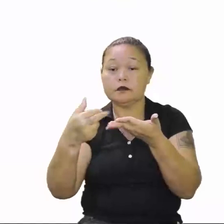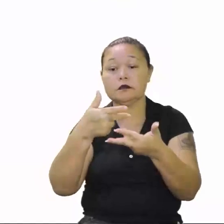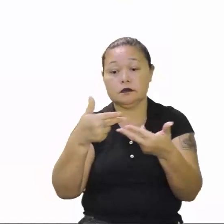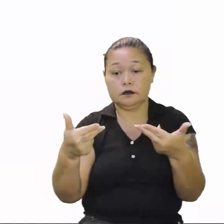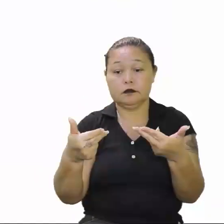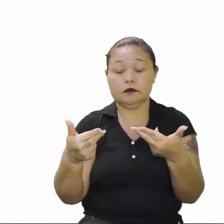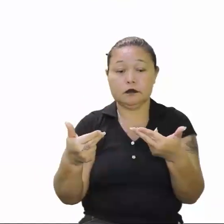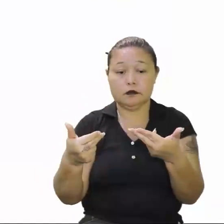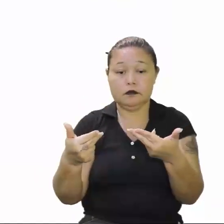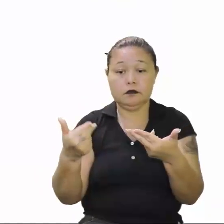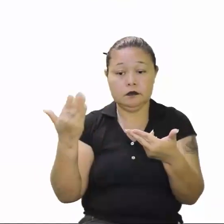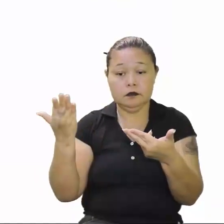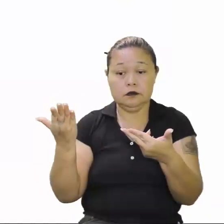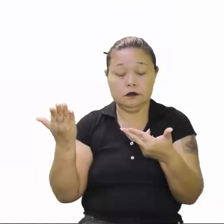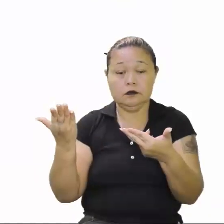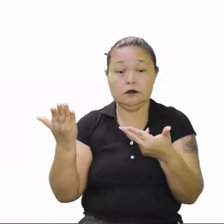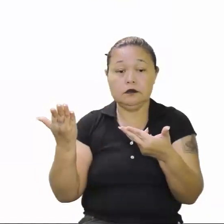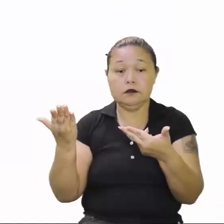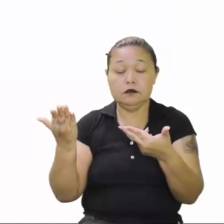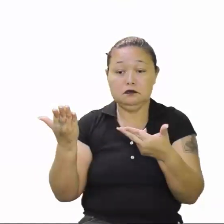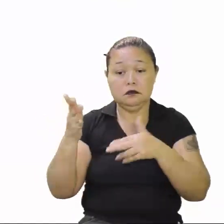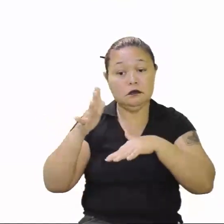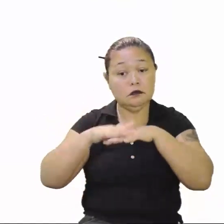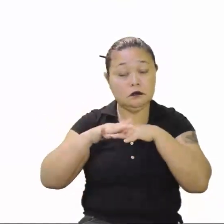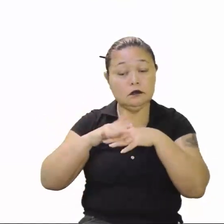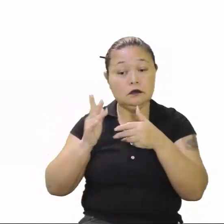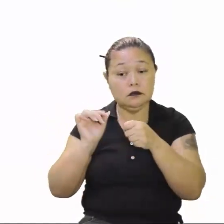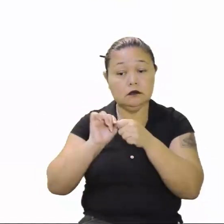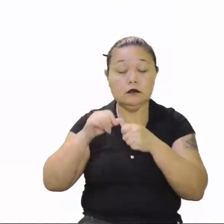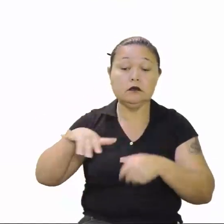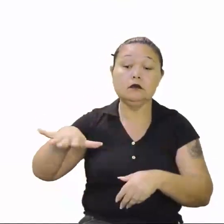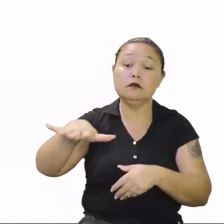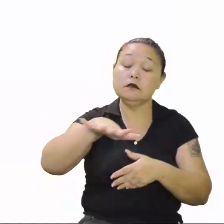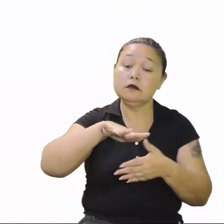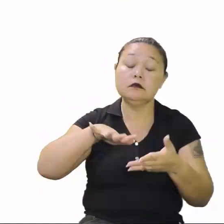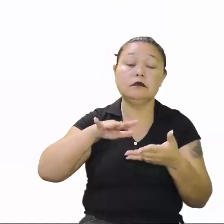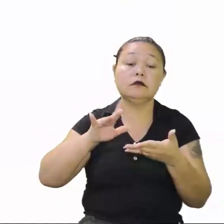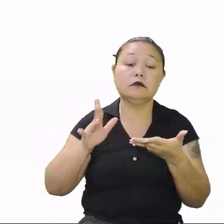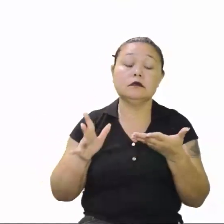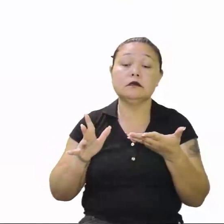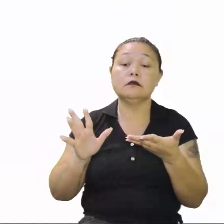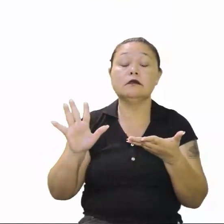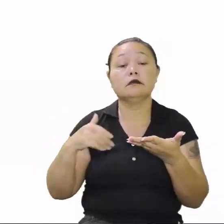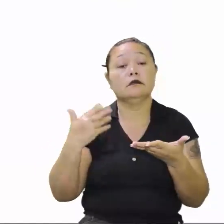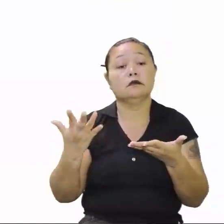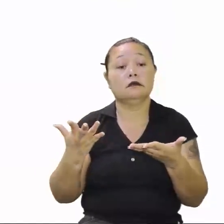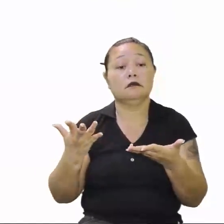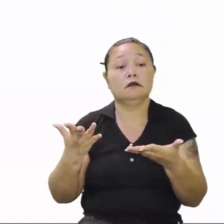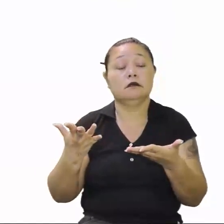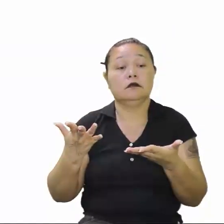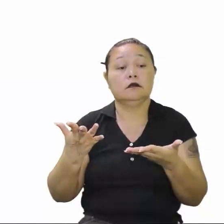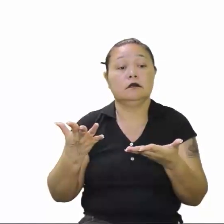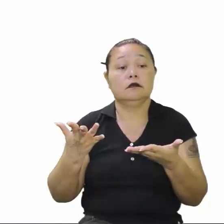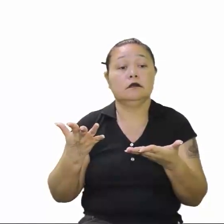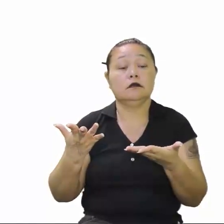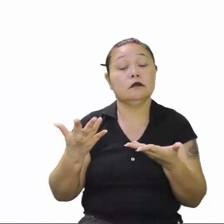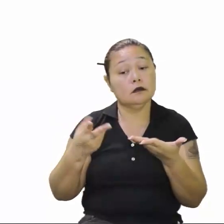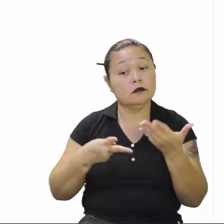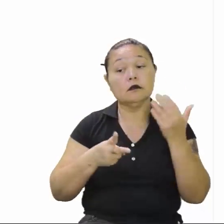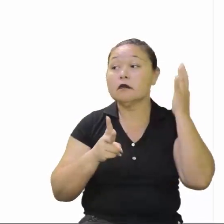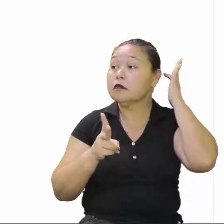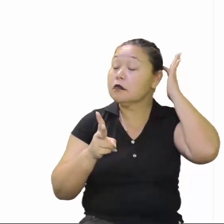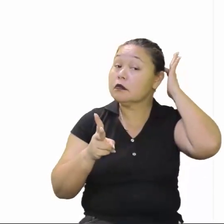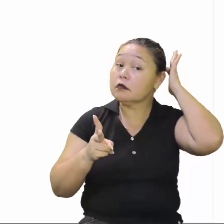Isso aí do ponto de vista matemático de geometria, não é mesmo? Sendo assim, dando